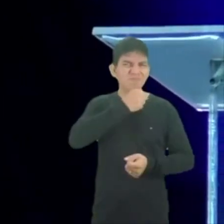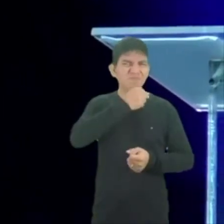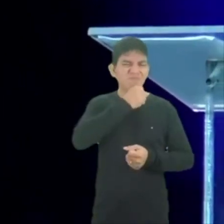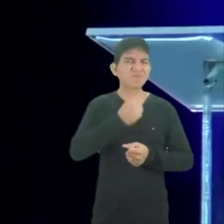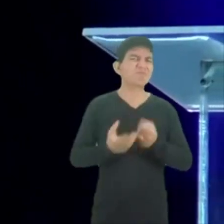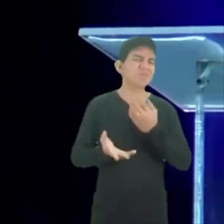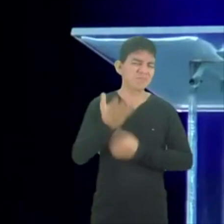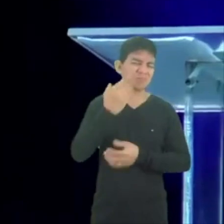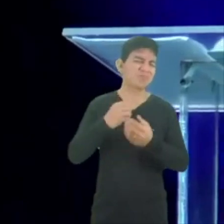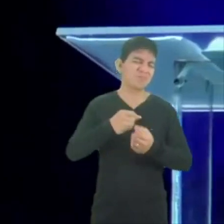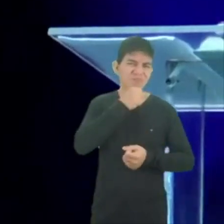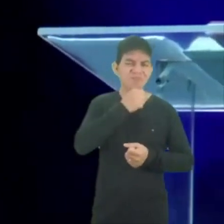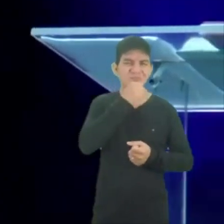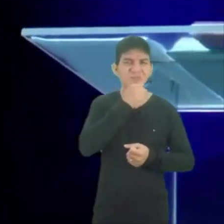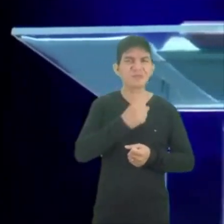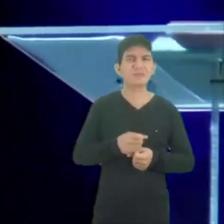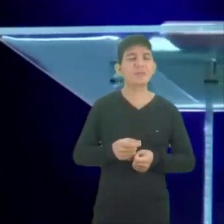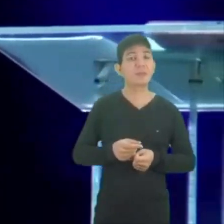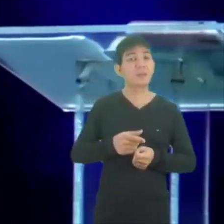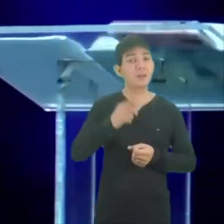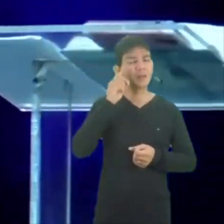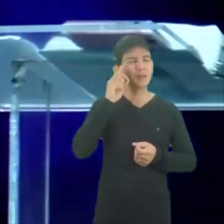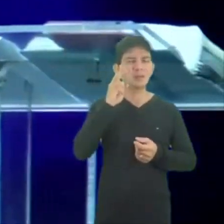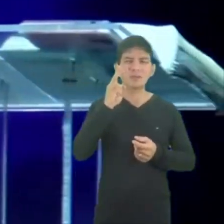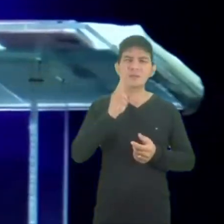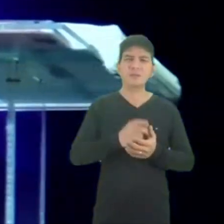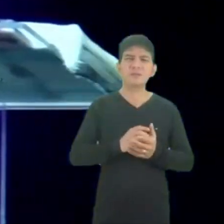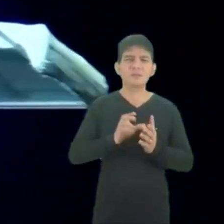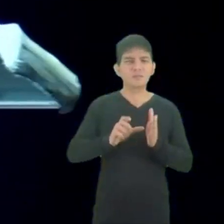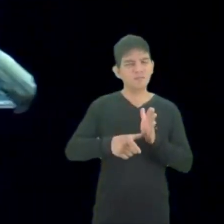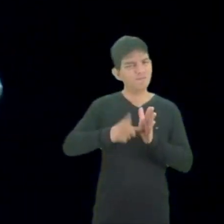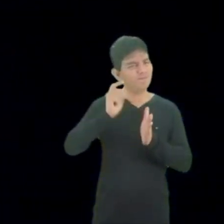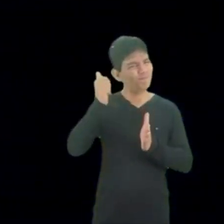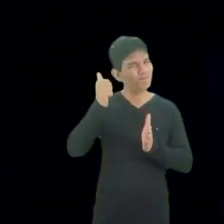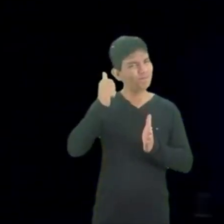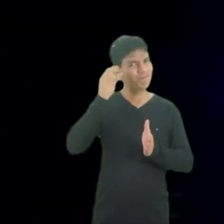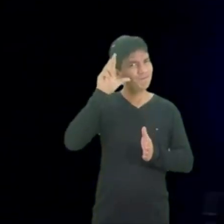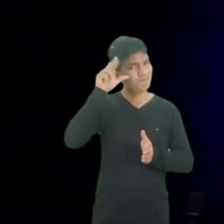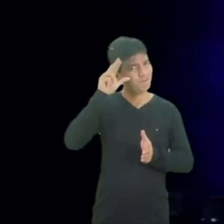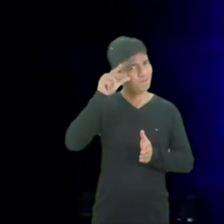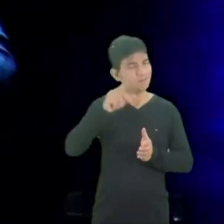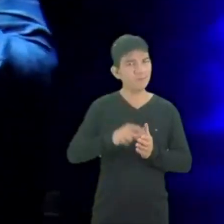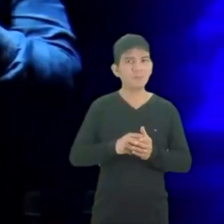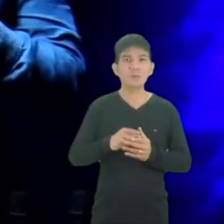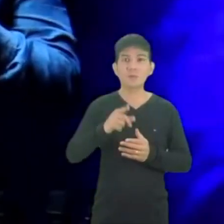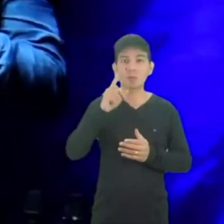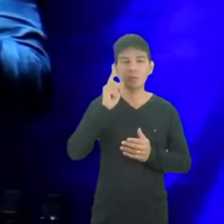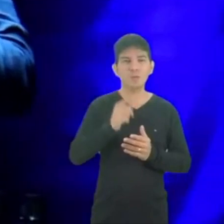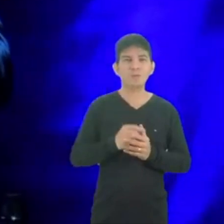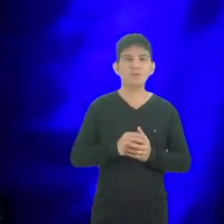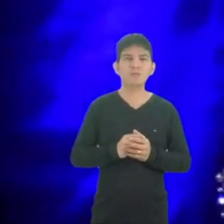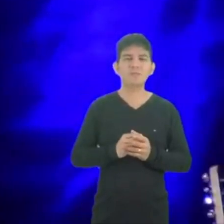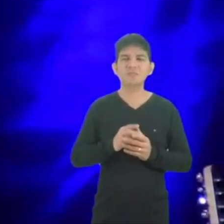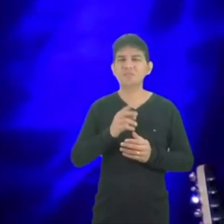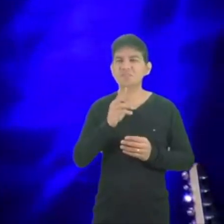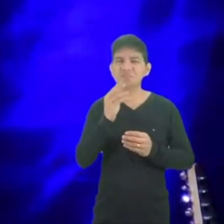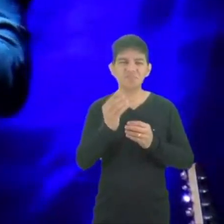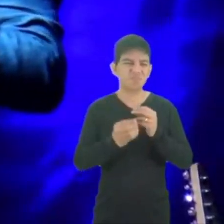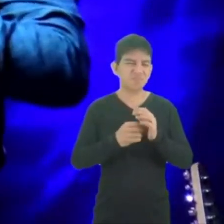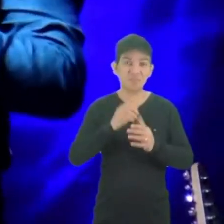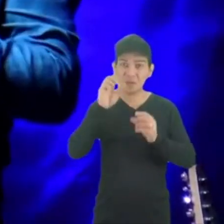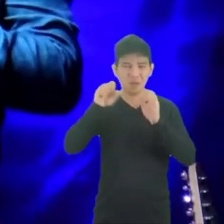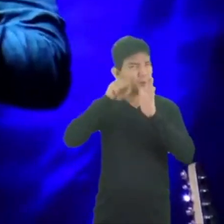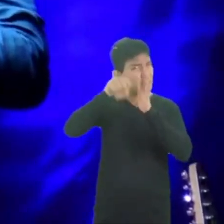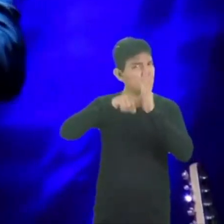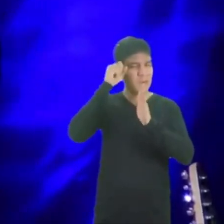né? Primeira vez que assisti esse filme. E aí, num determinado momento do filme, numa cena, que os personagens, eles vão lá